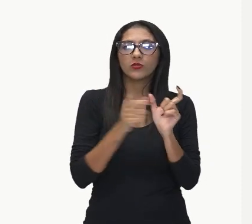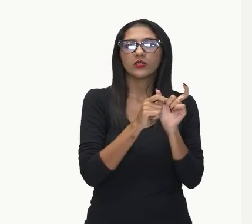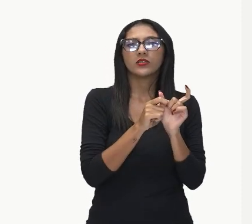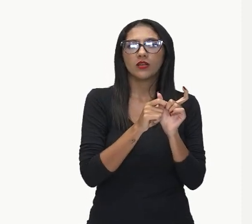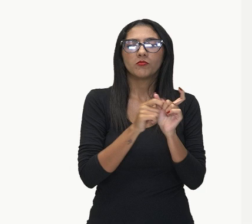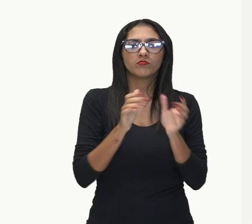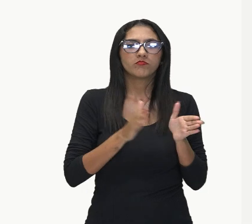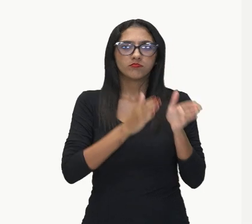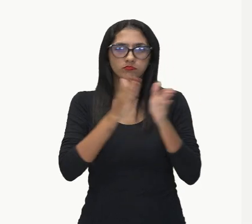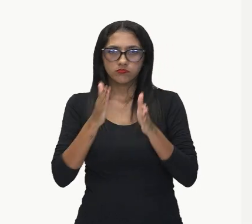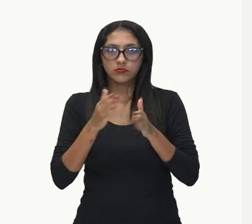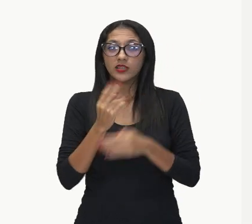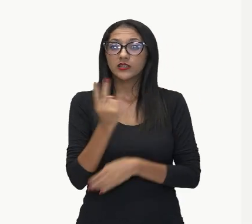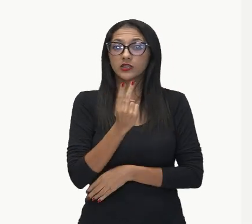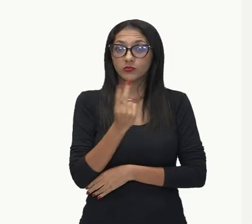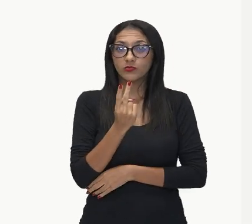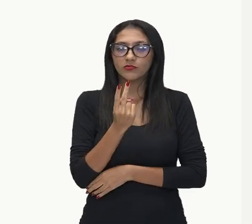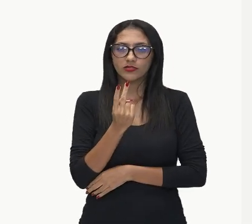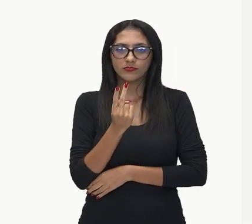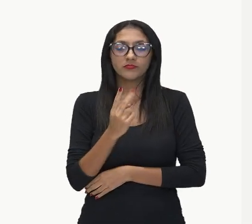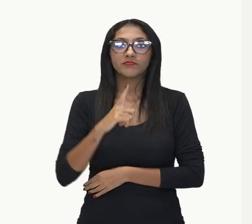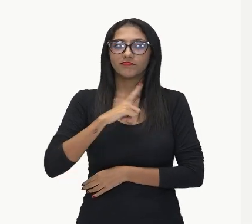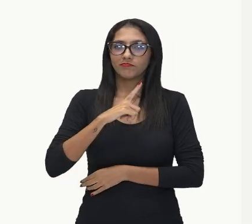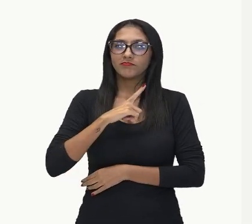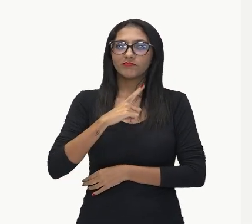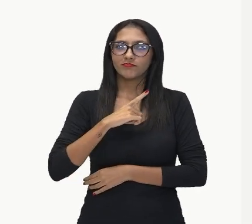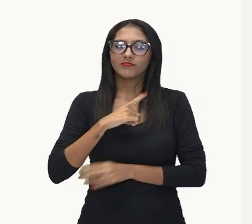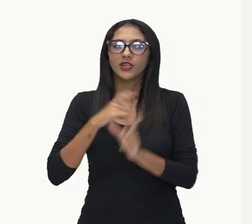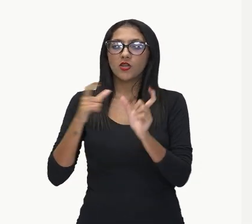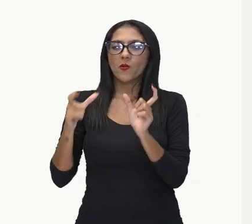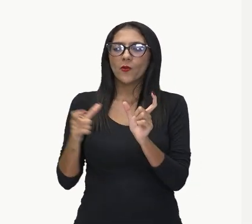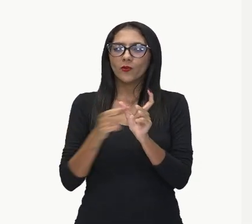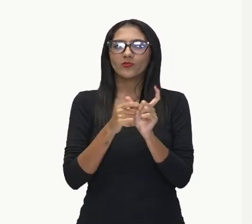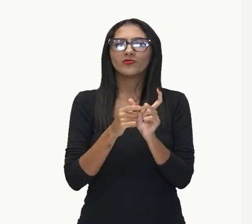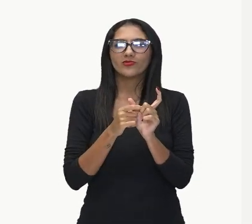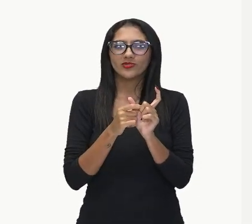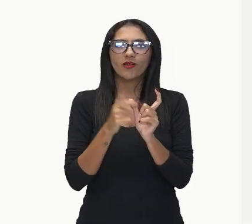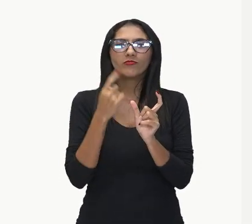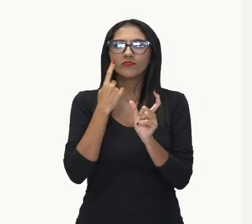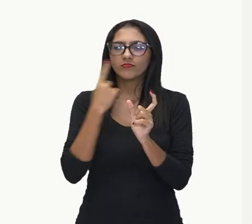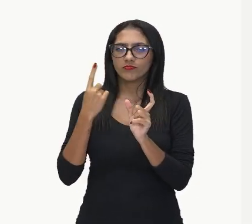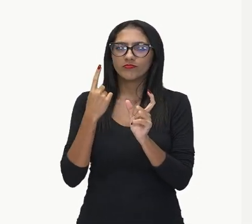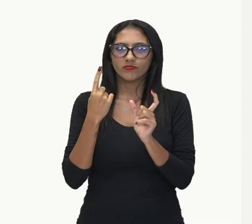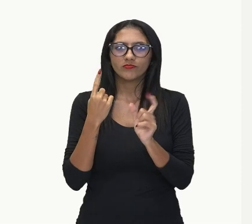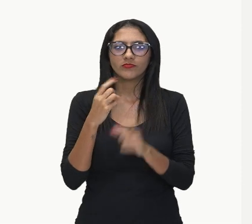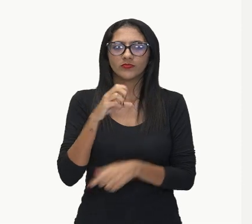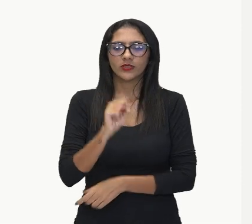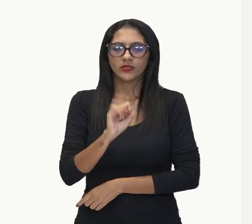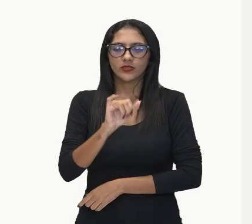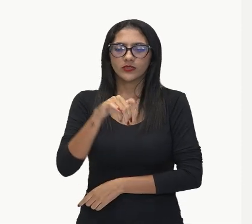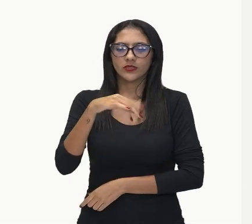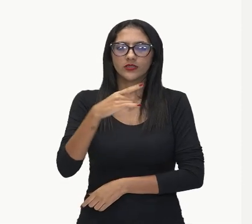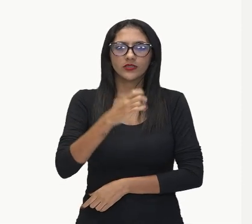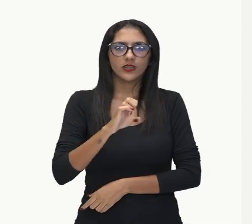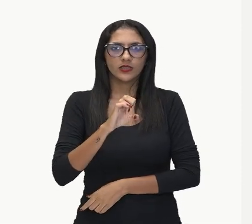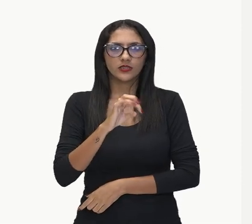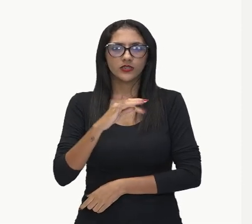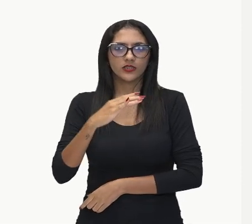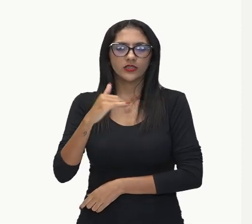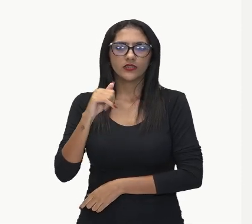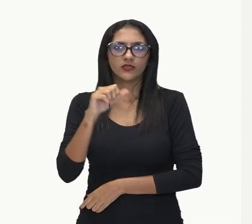sindética, oração coordenada sindética, porque eu tenho a conjunção mais. E a terceira